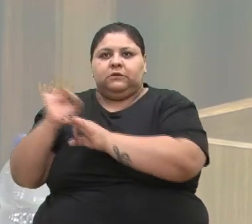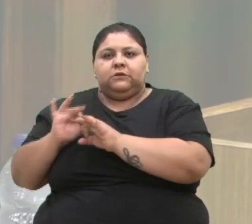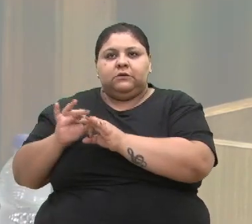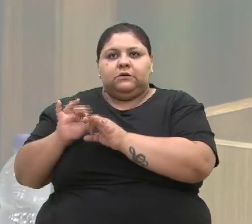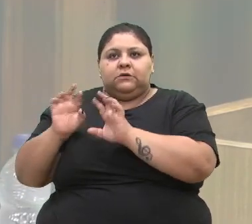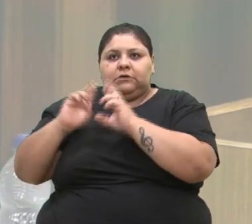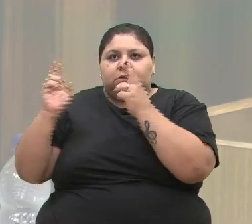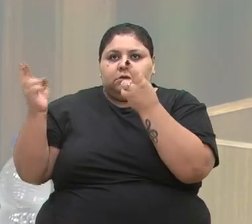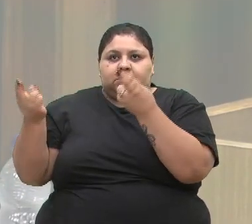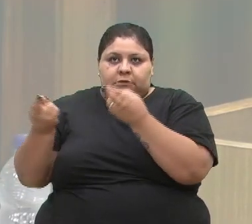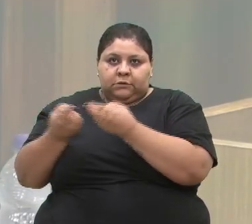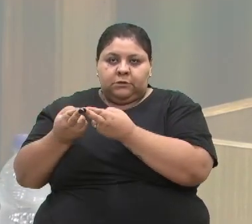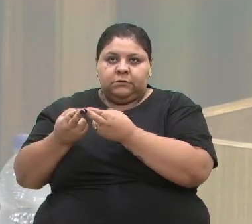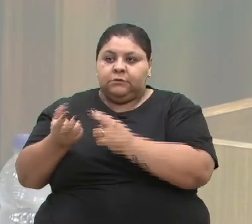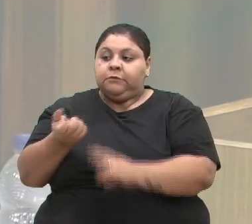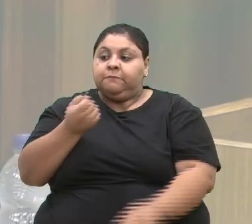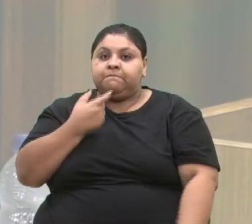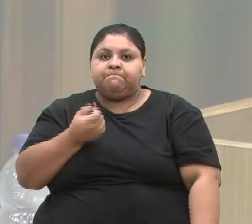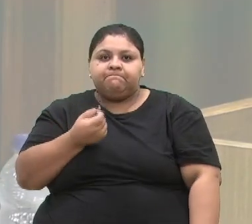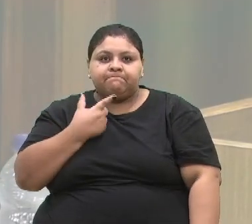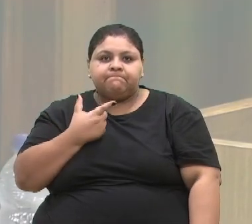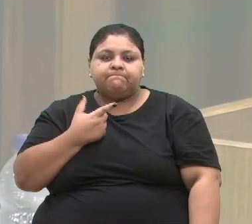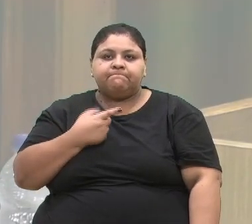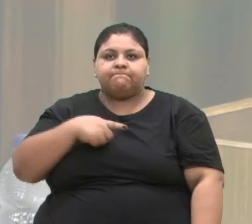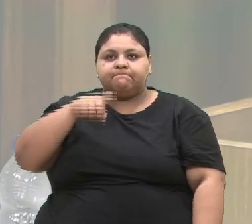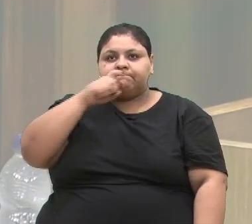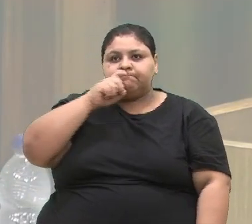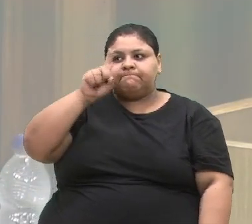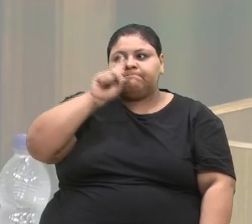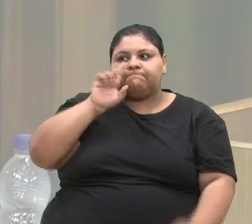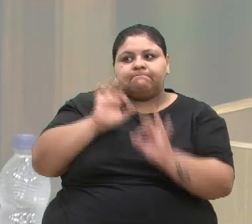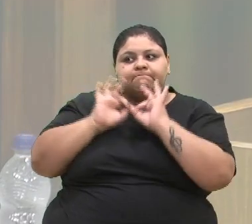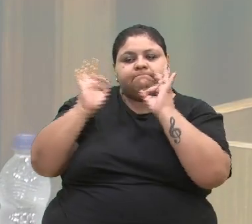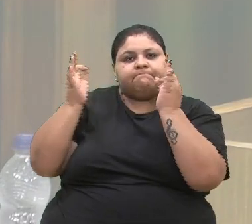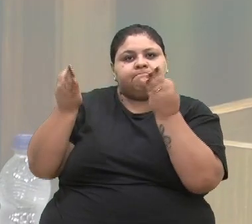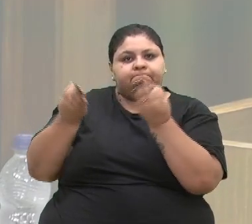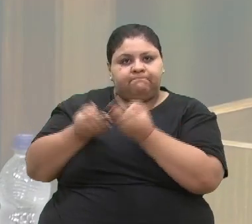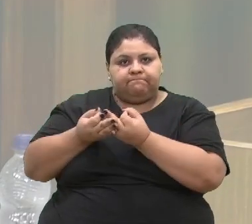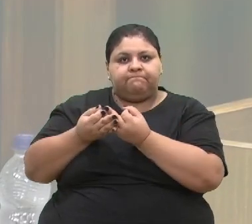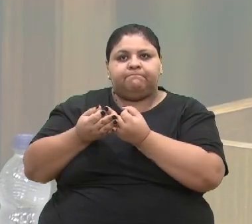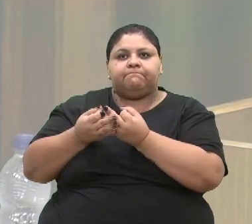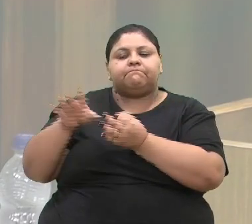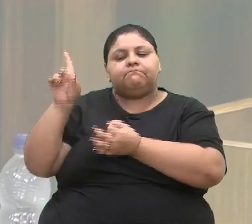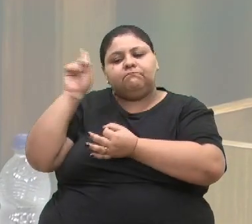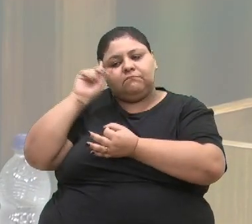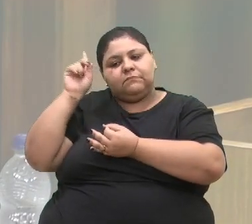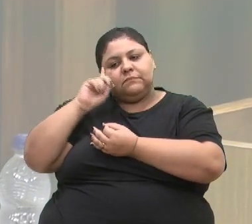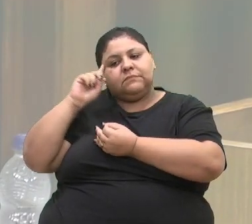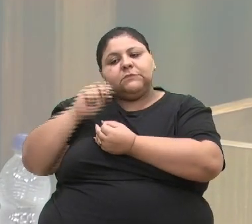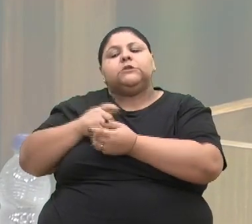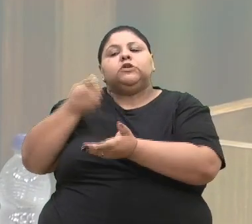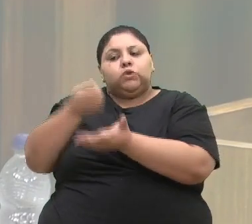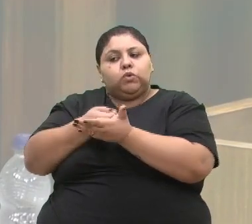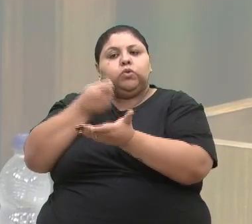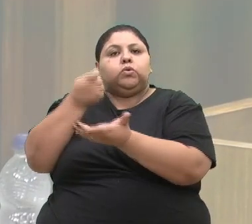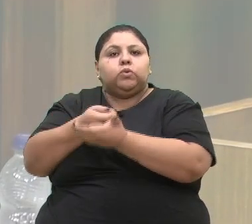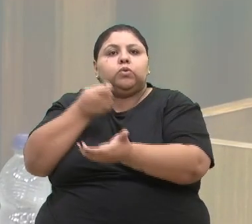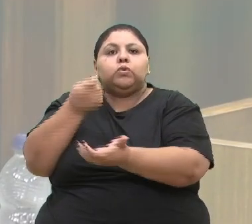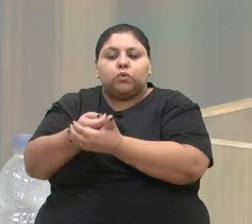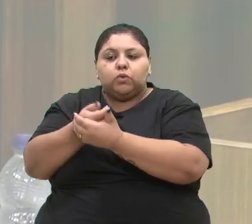reuniram e labutaram por esse remédio, aos pais e mães, aos familiares, que diuturnamente, incessante, lutam em